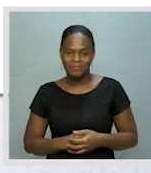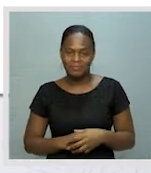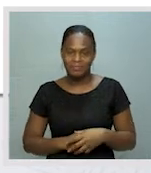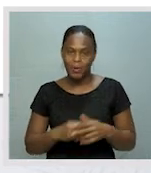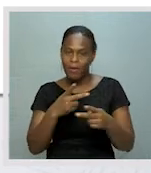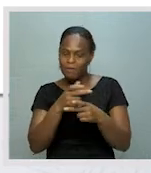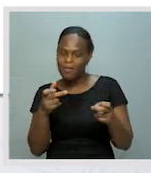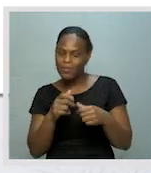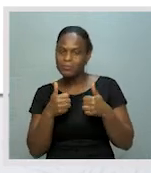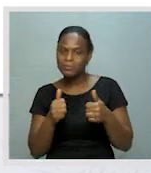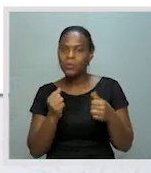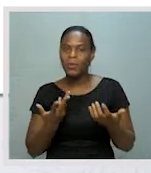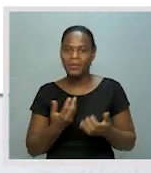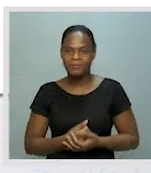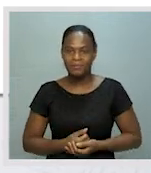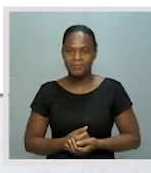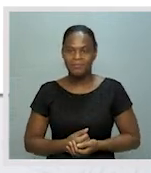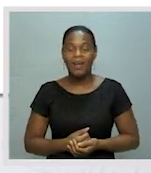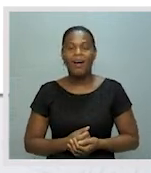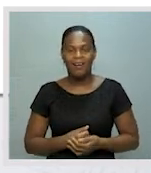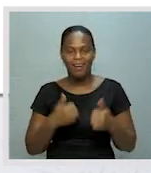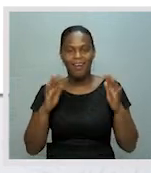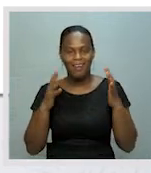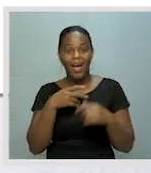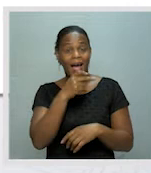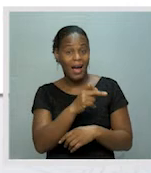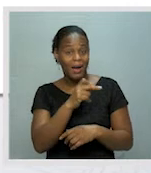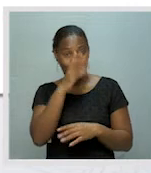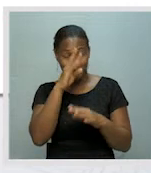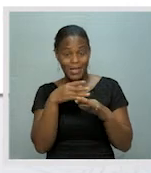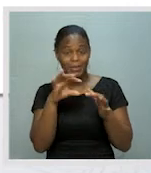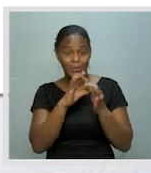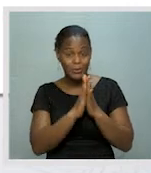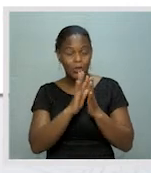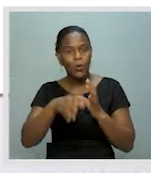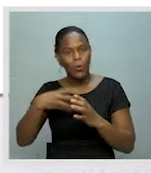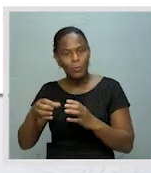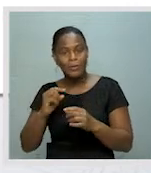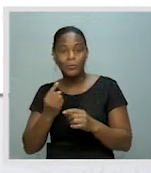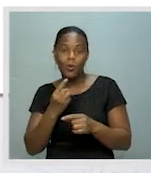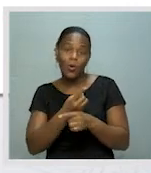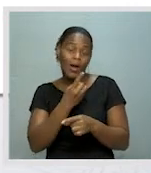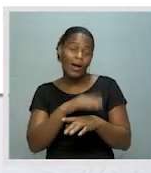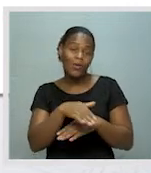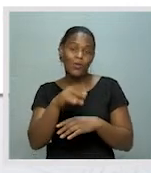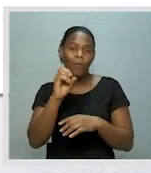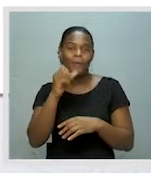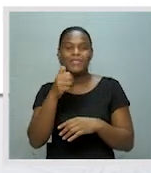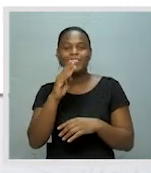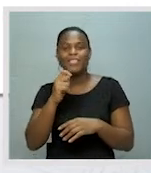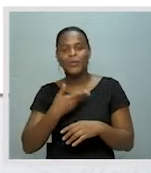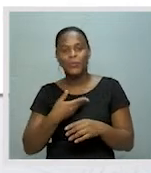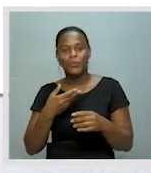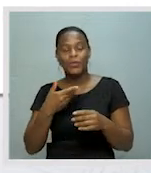das afirmações são corretas? É a linha A. O fenômeno religioso é complexo pelo seu objeto de estudo, que é